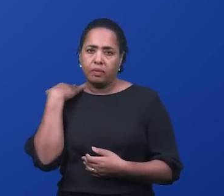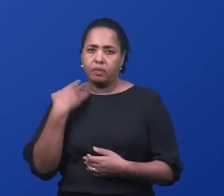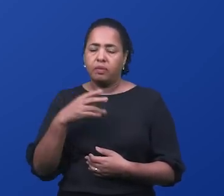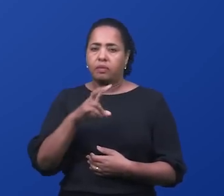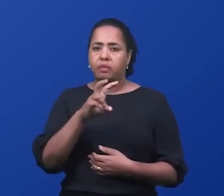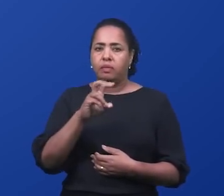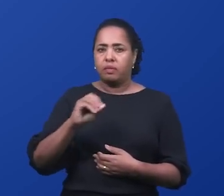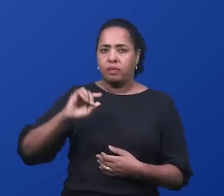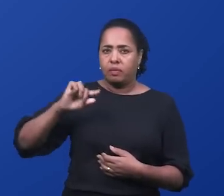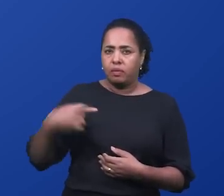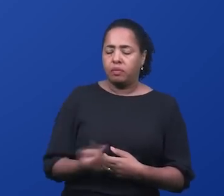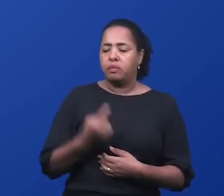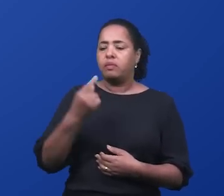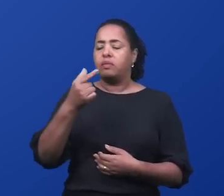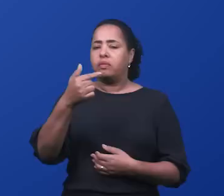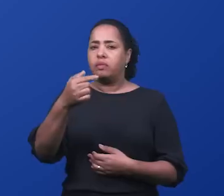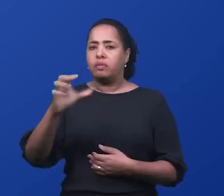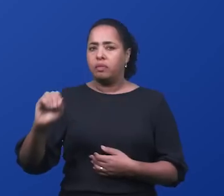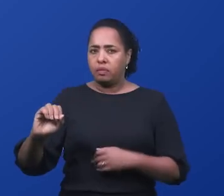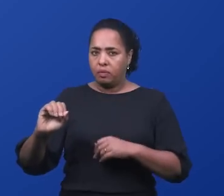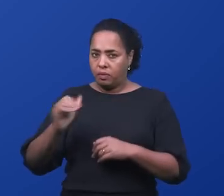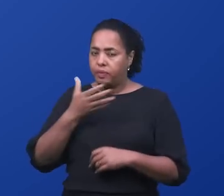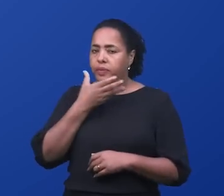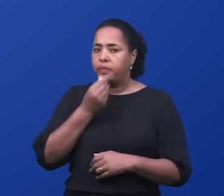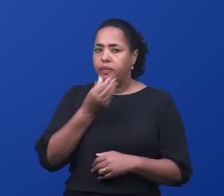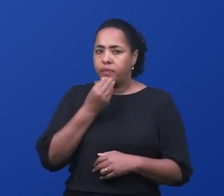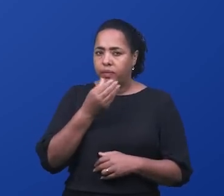de 50.070 homens,